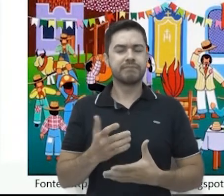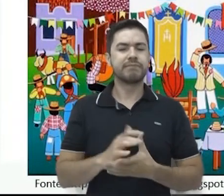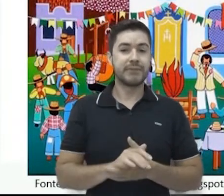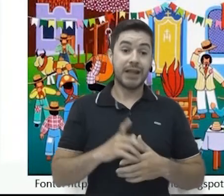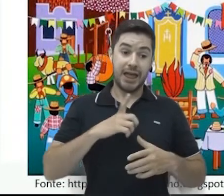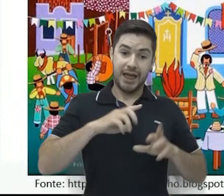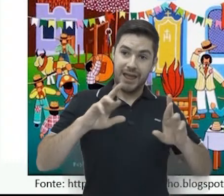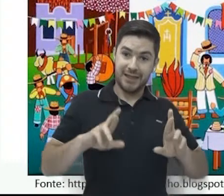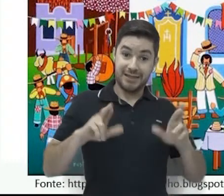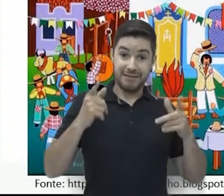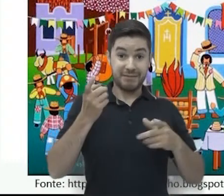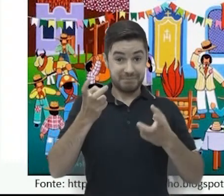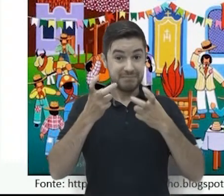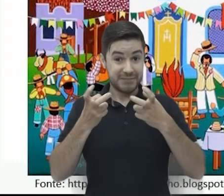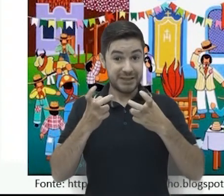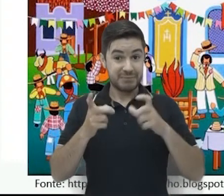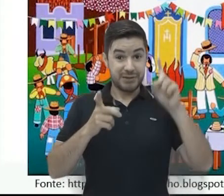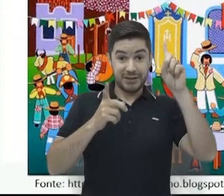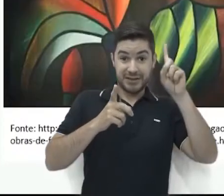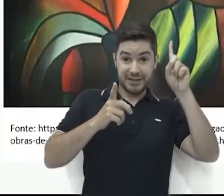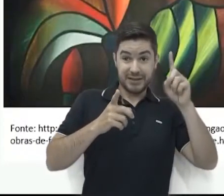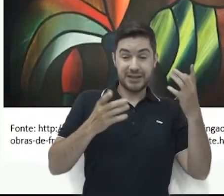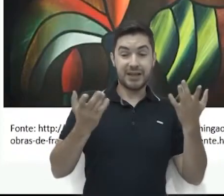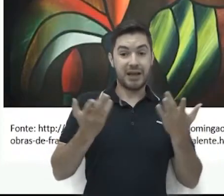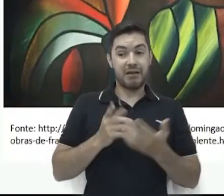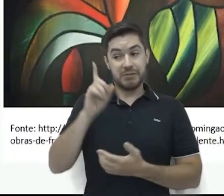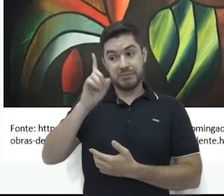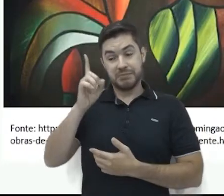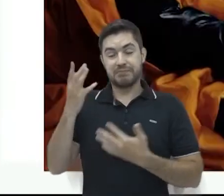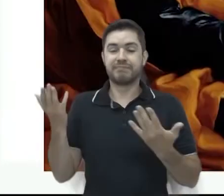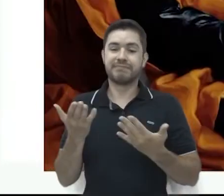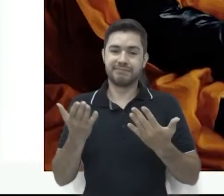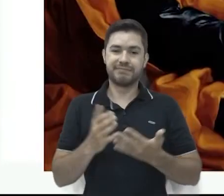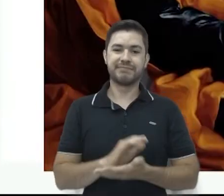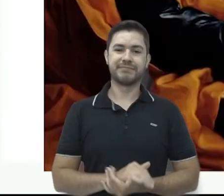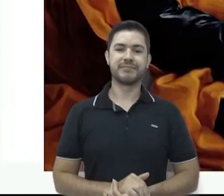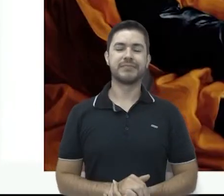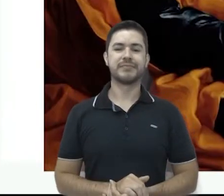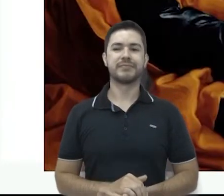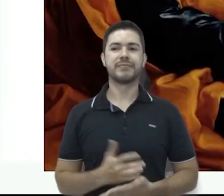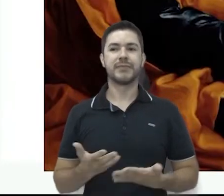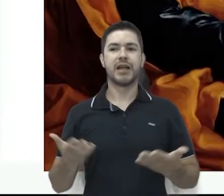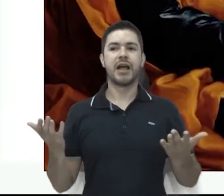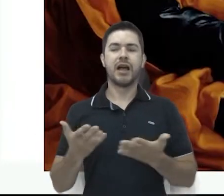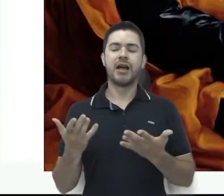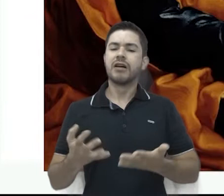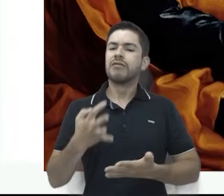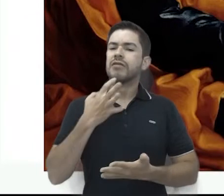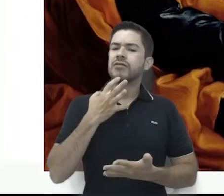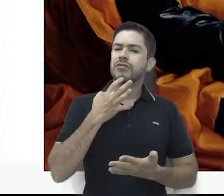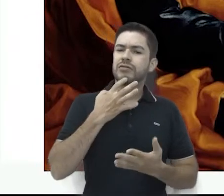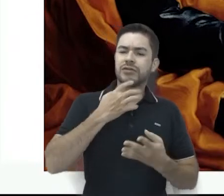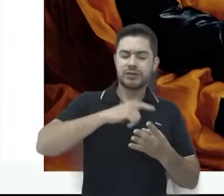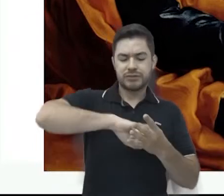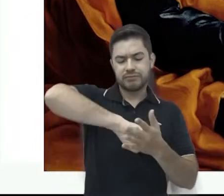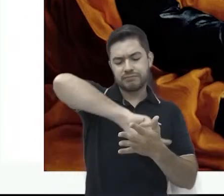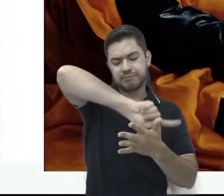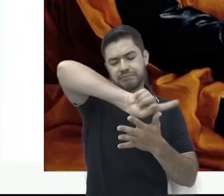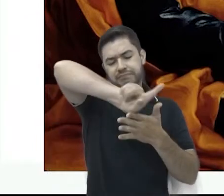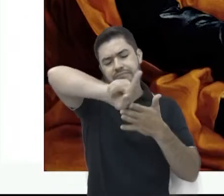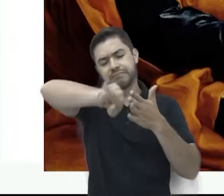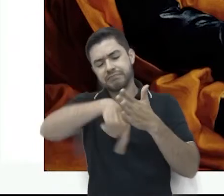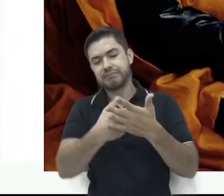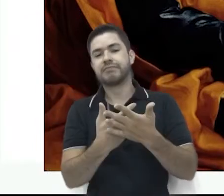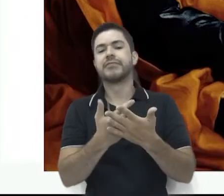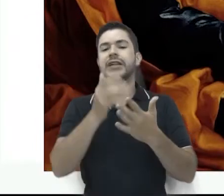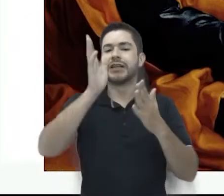a diferença entre uma pintura figurativa e abstrata. Agora nós iremos conhecer os tipos e estilos de